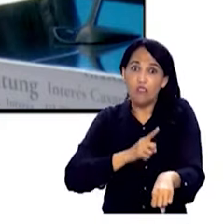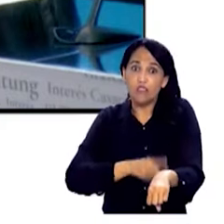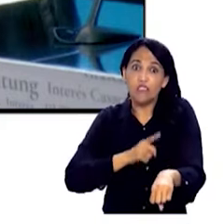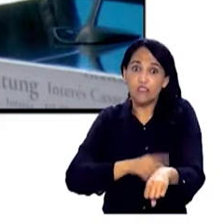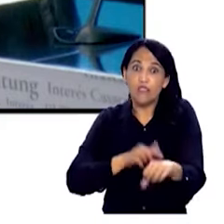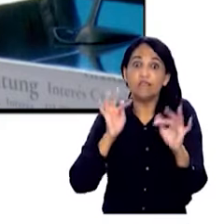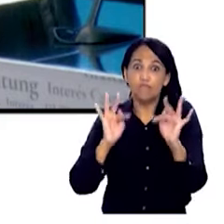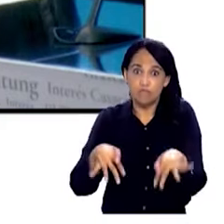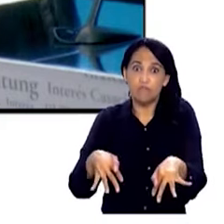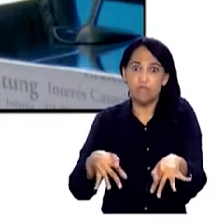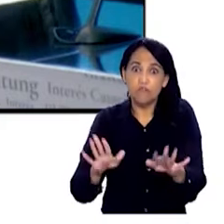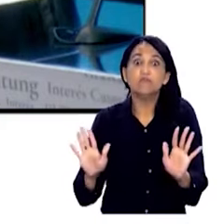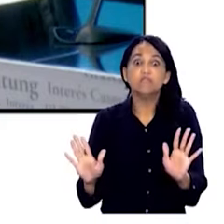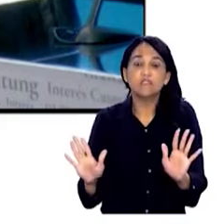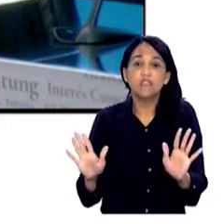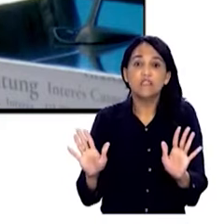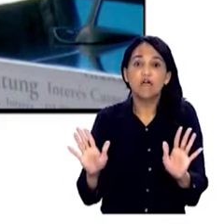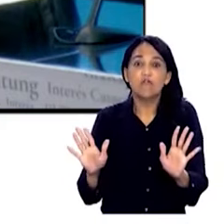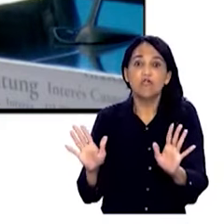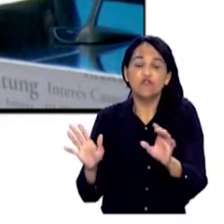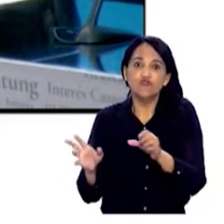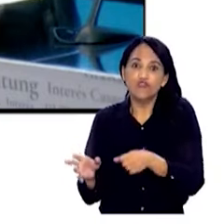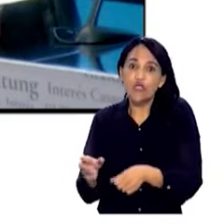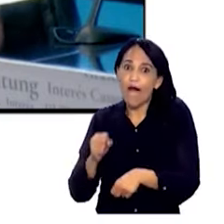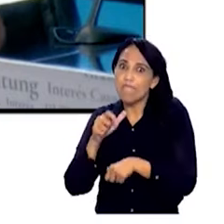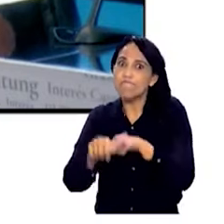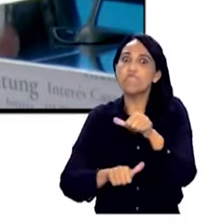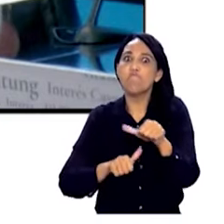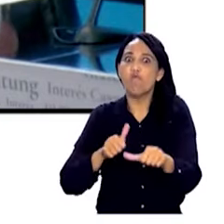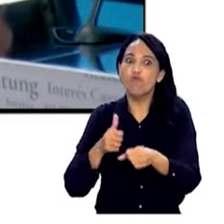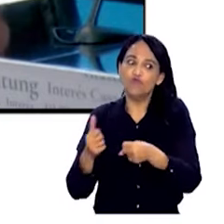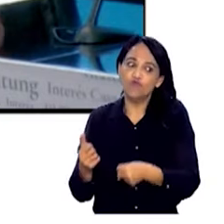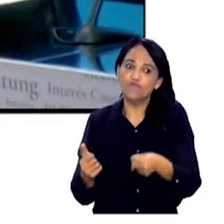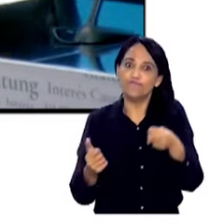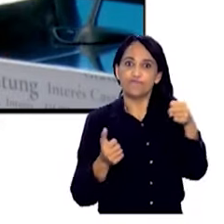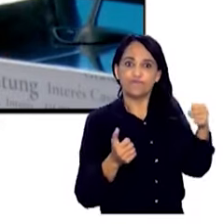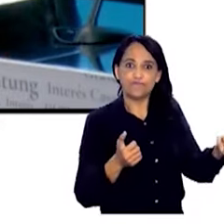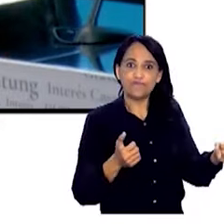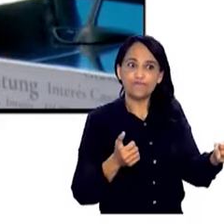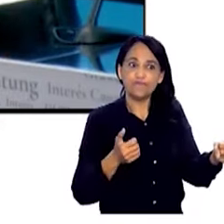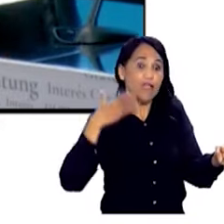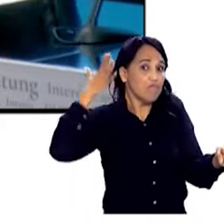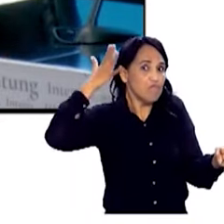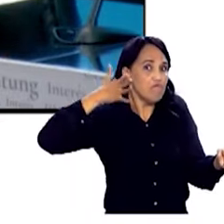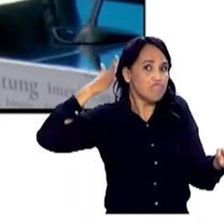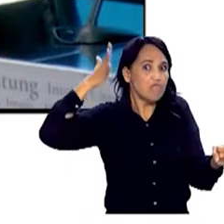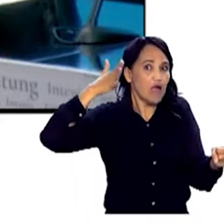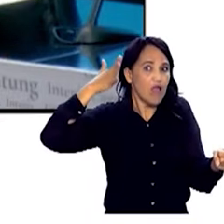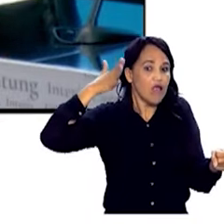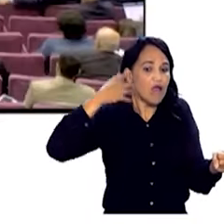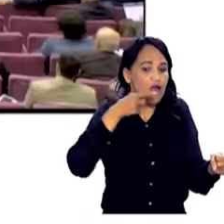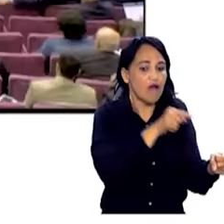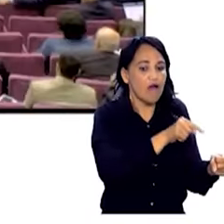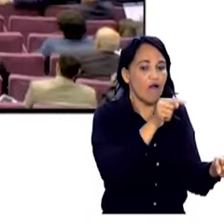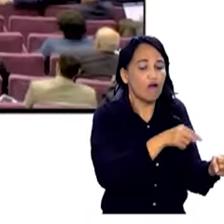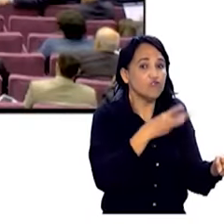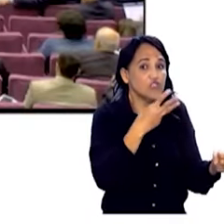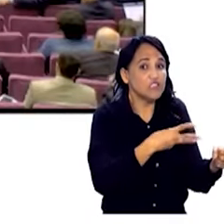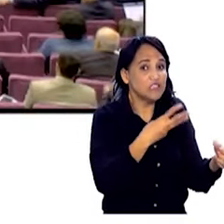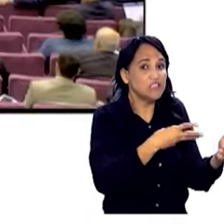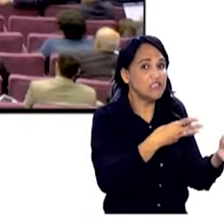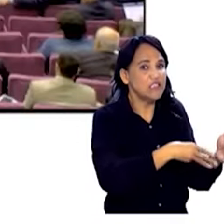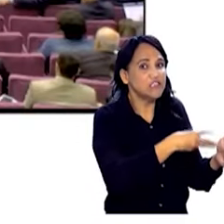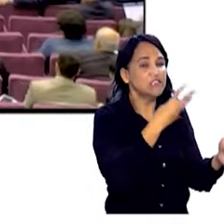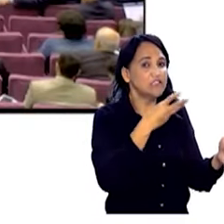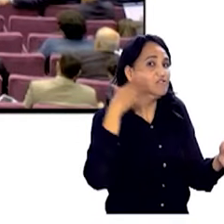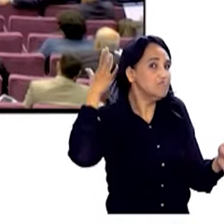eu já passo então de imediato a a palavra ao nosso terceiro expositor